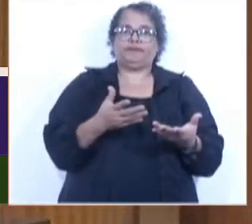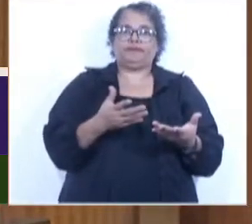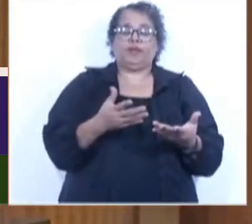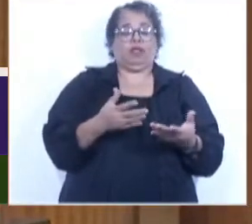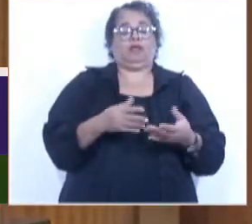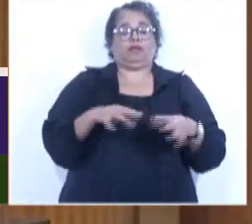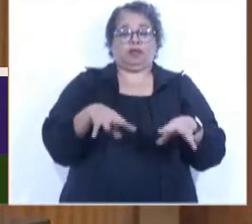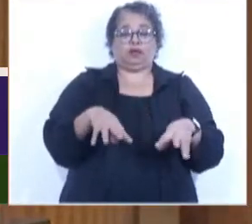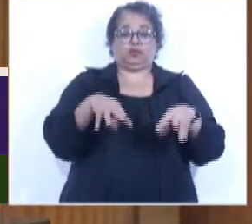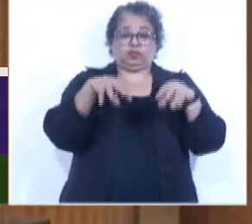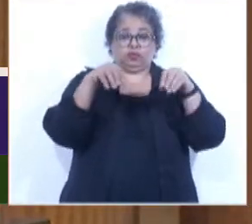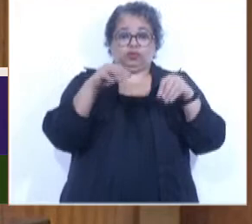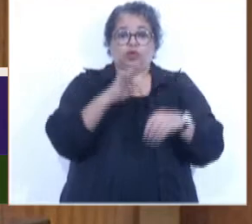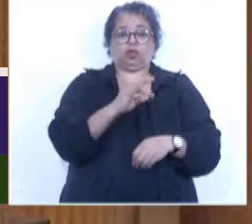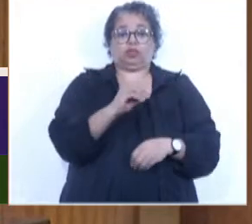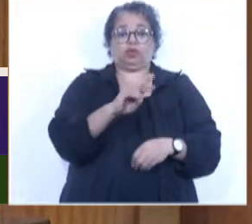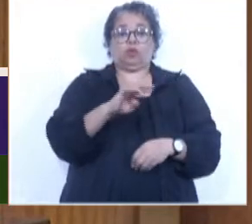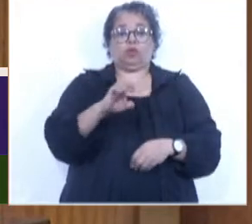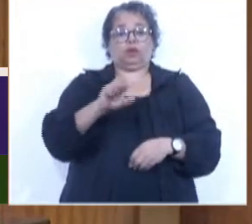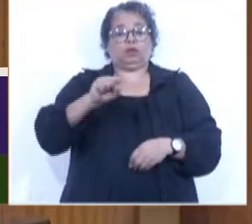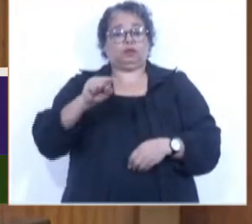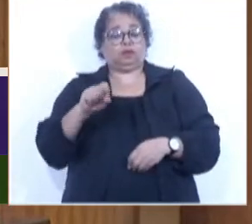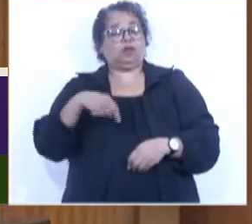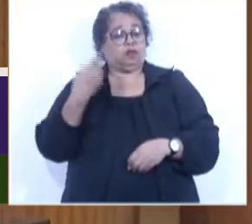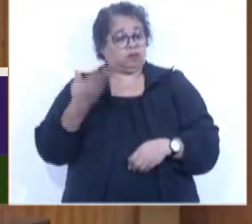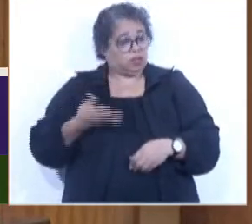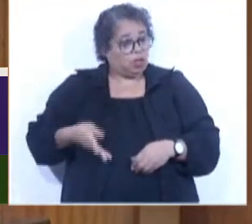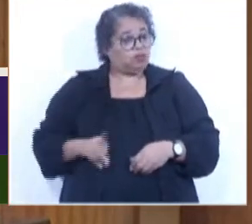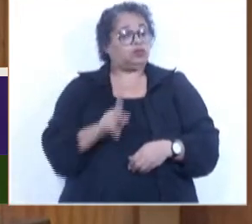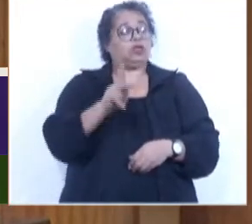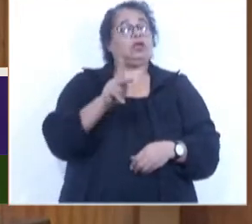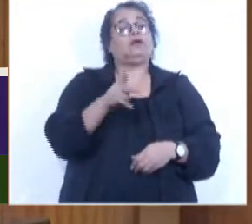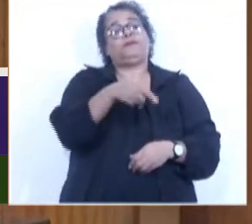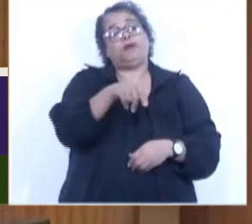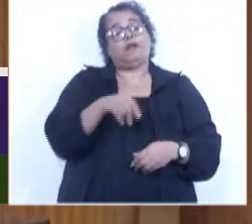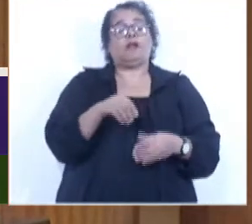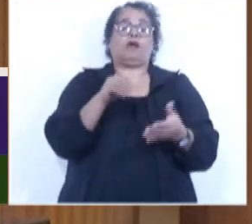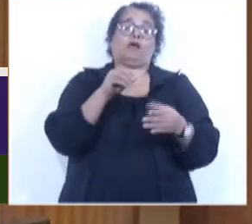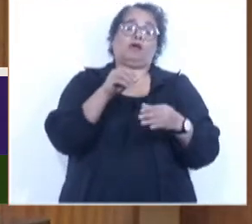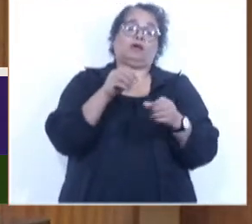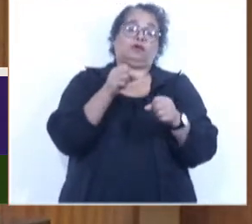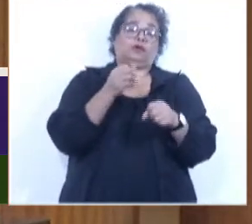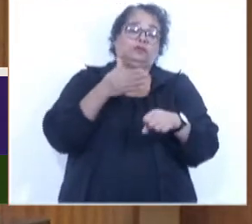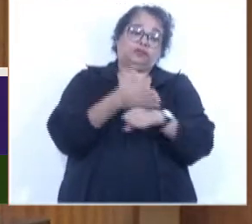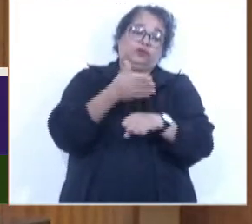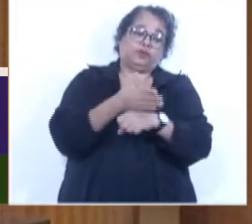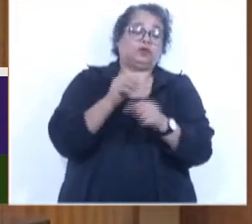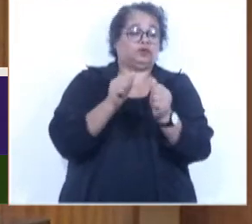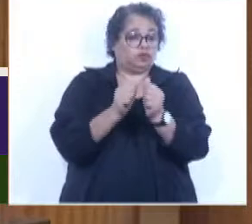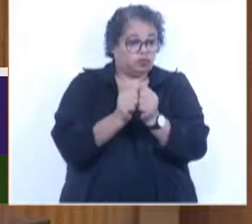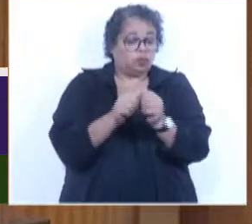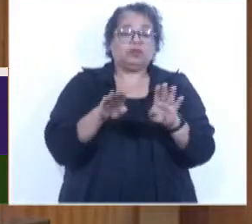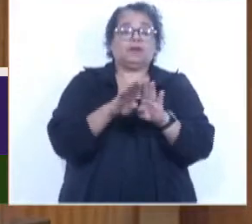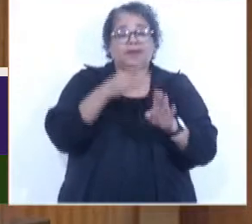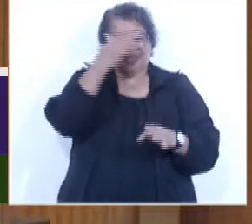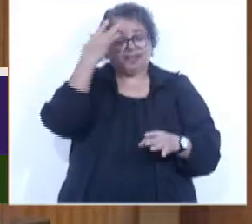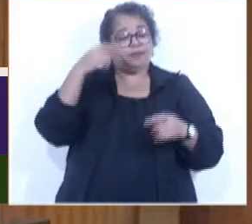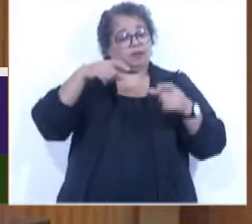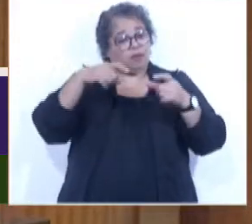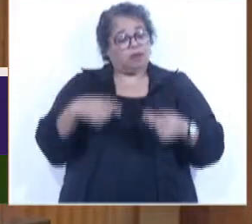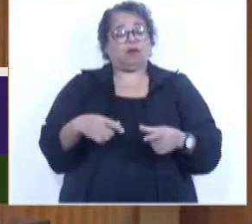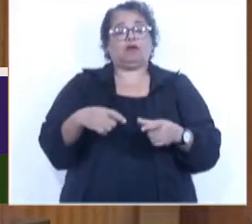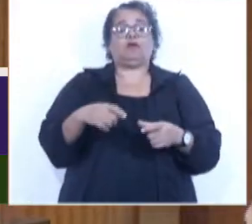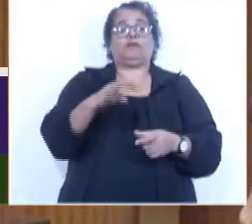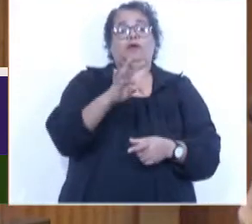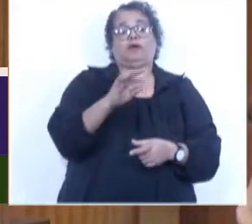Torres que a gente faz um trabalho lá com eles tem também ali no taiamão algumas residências nessa linha enfim se tá aberto